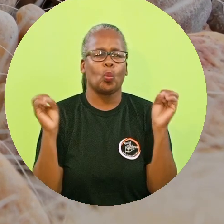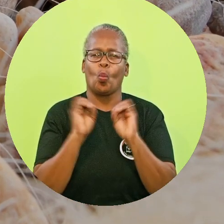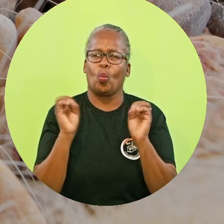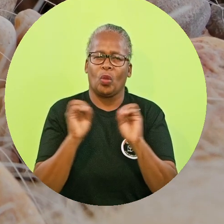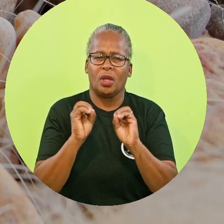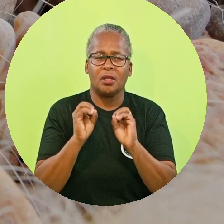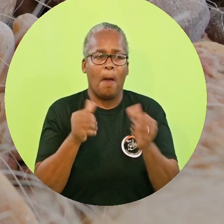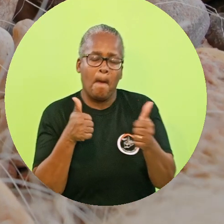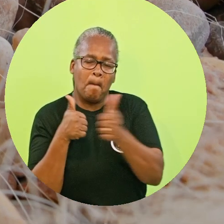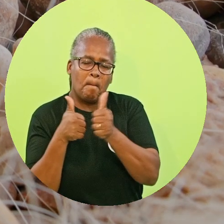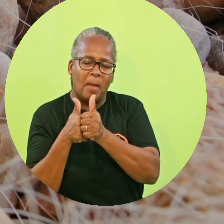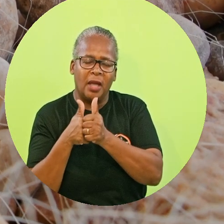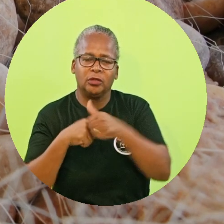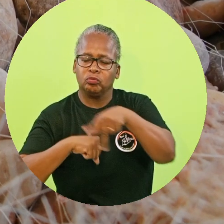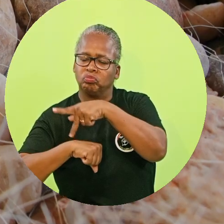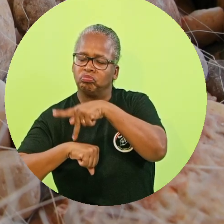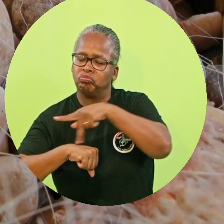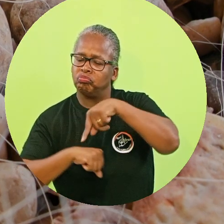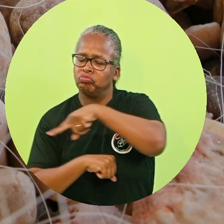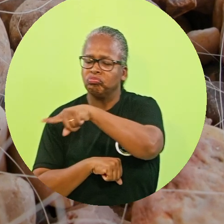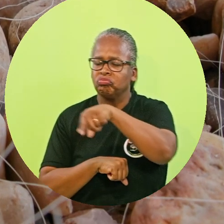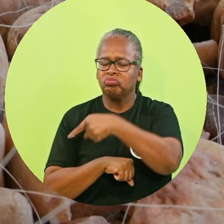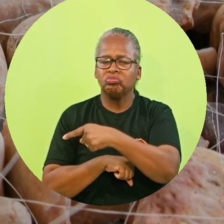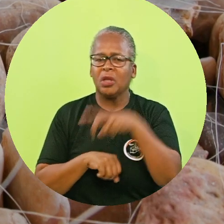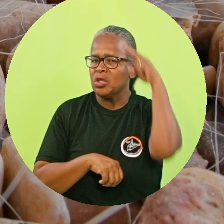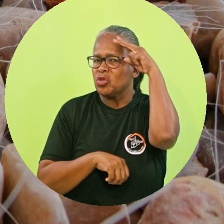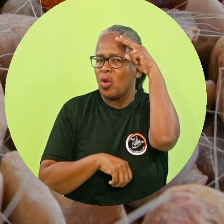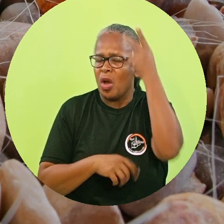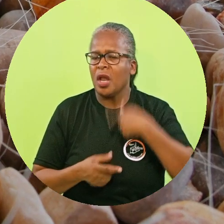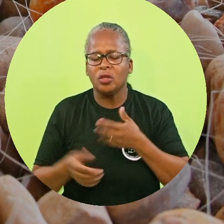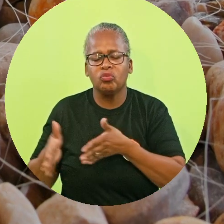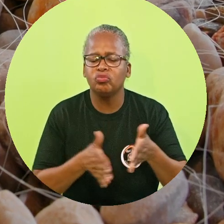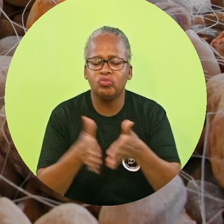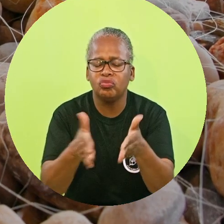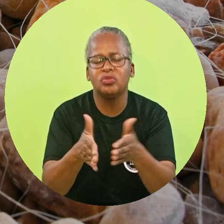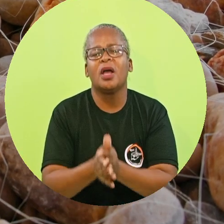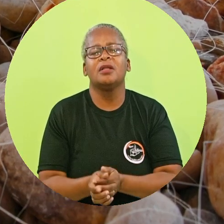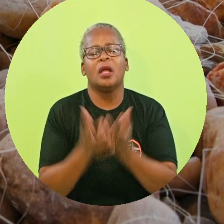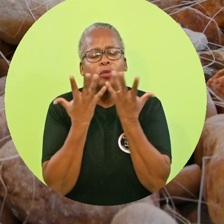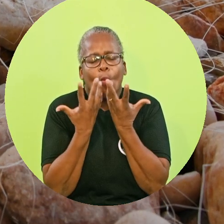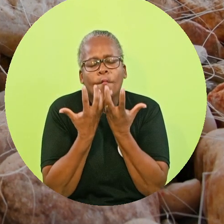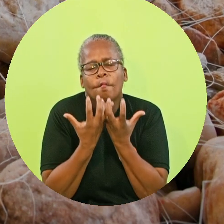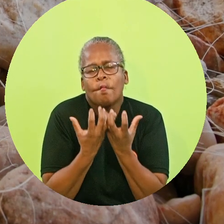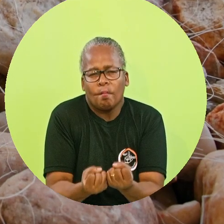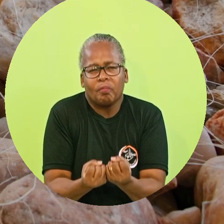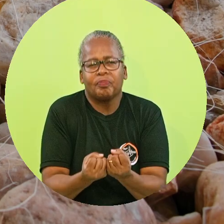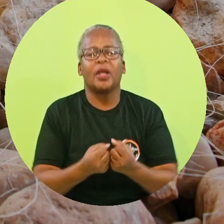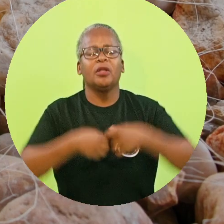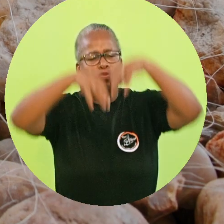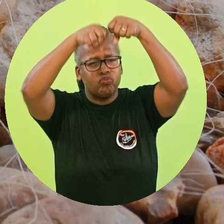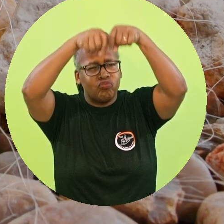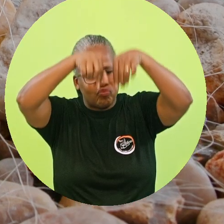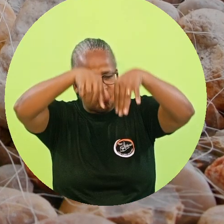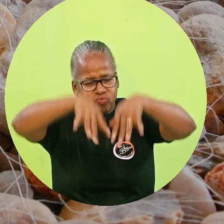seixos petrificados contam em silêncio a história de fluxos perdidos. Como os rios que secam sem alarde, as fibras caíram